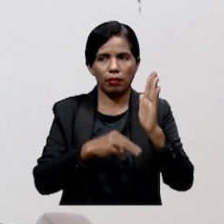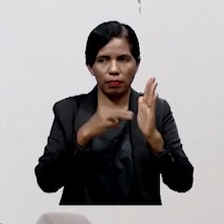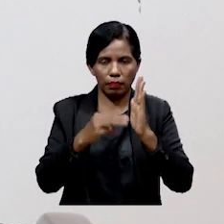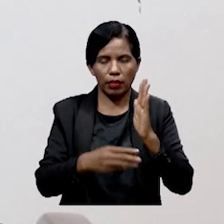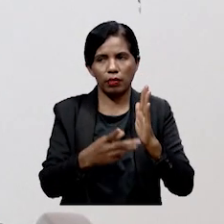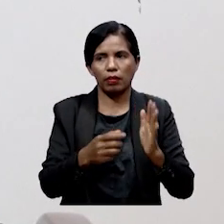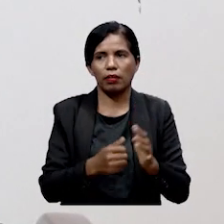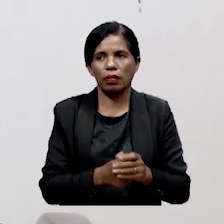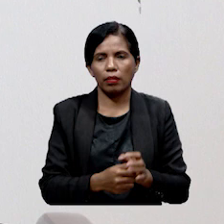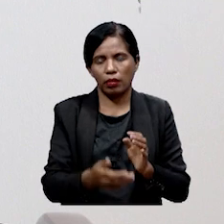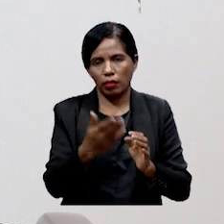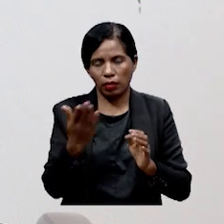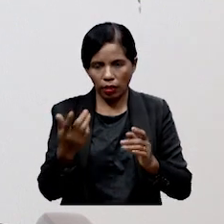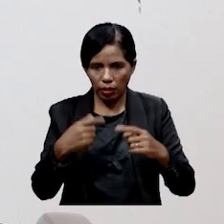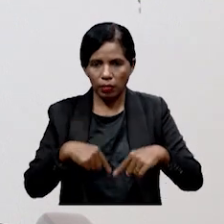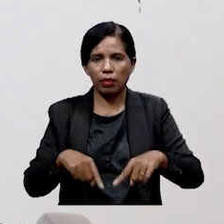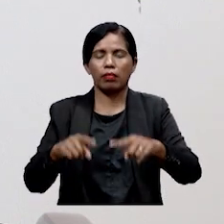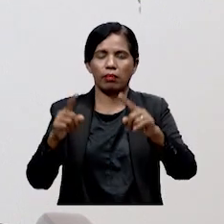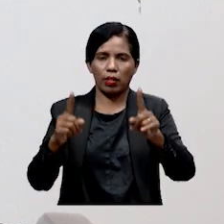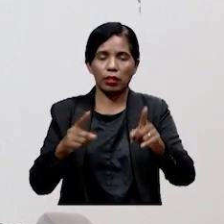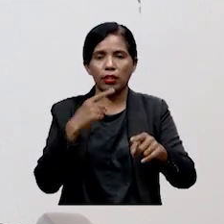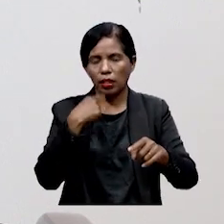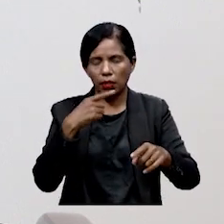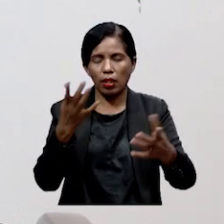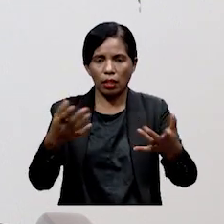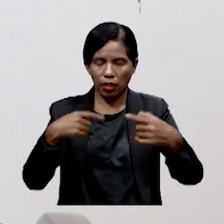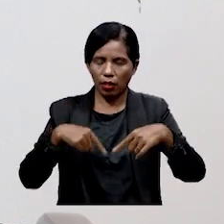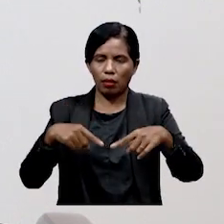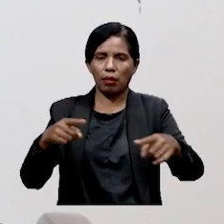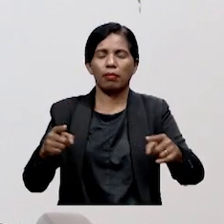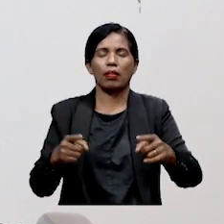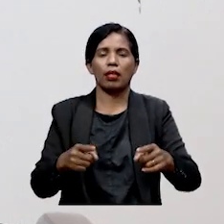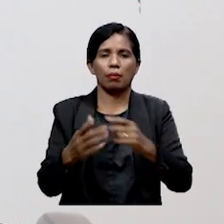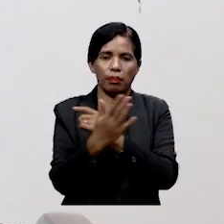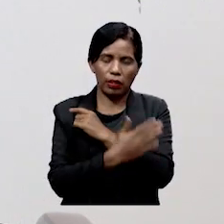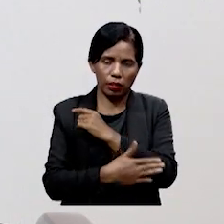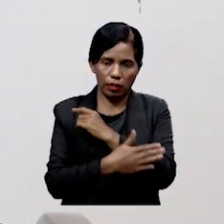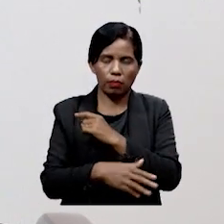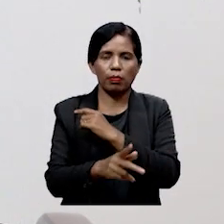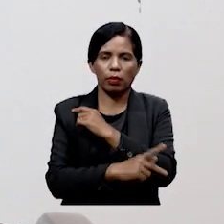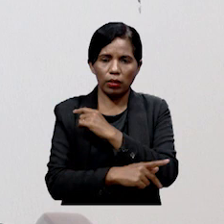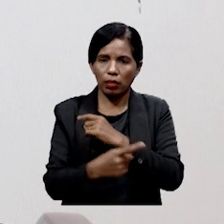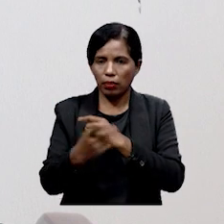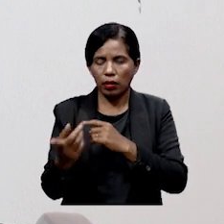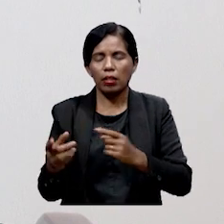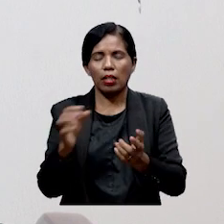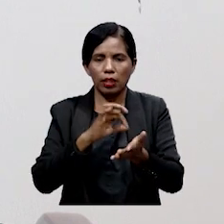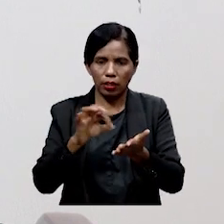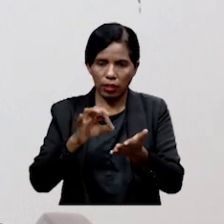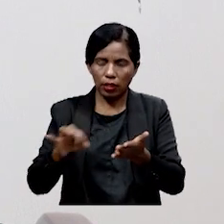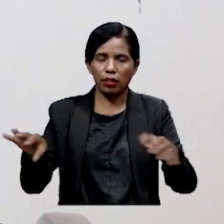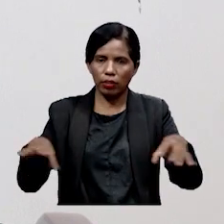né? Além de ser quando atua, se imia uma garantia contrato, e a